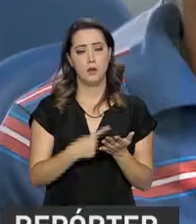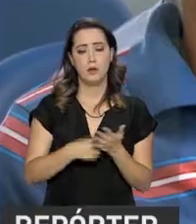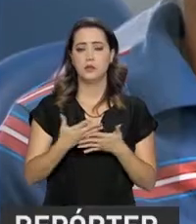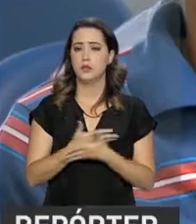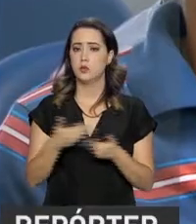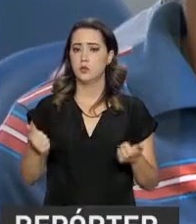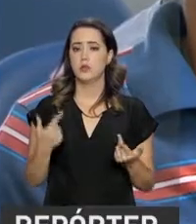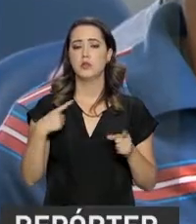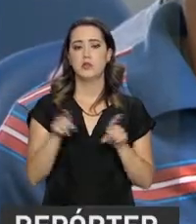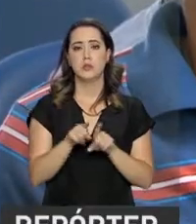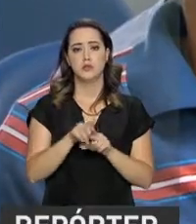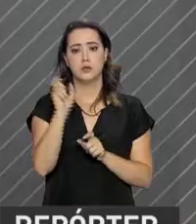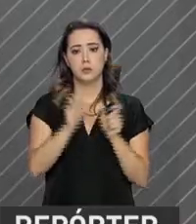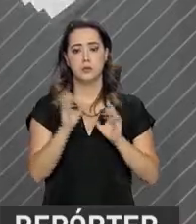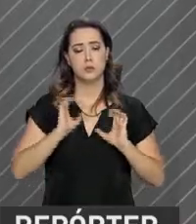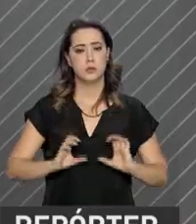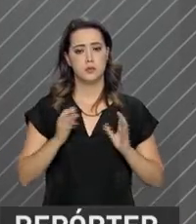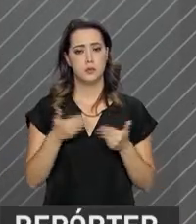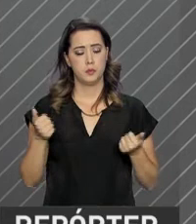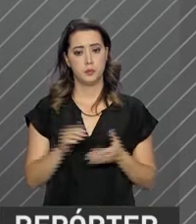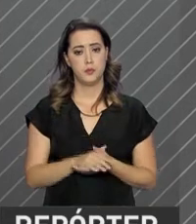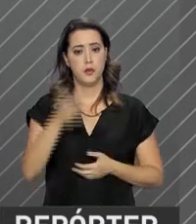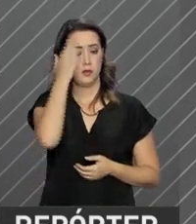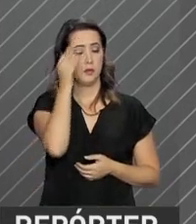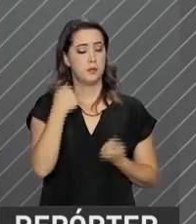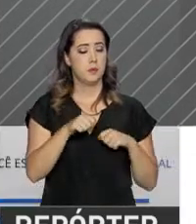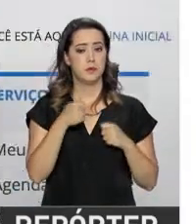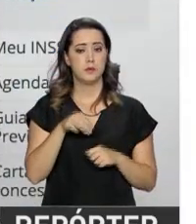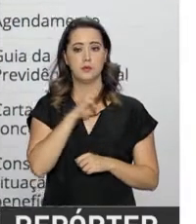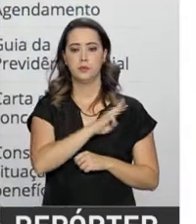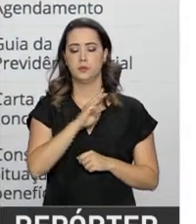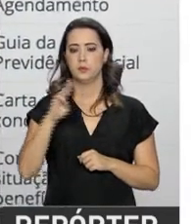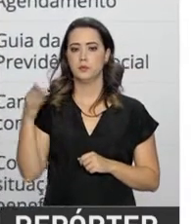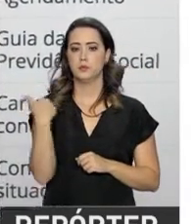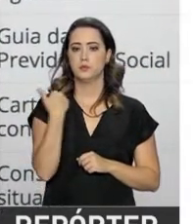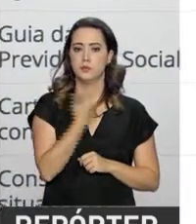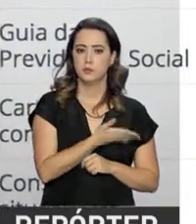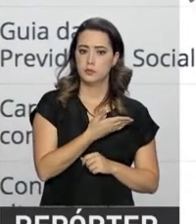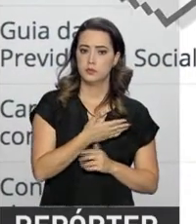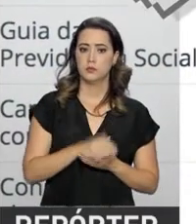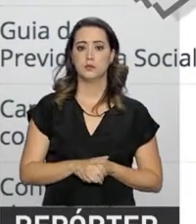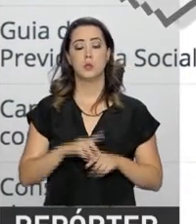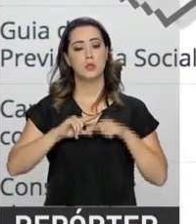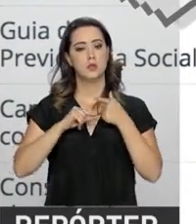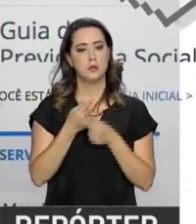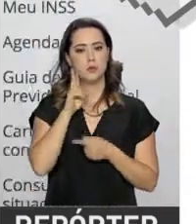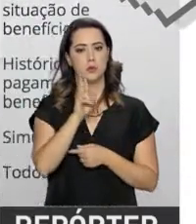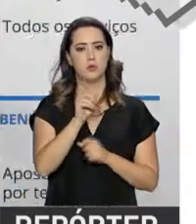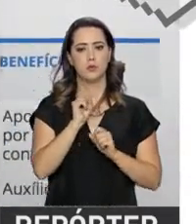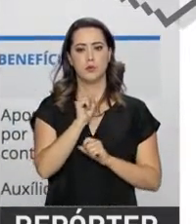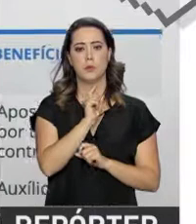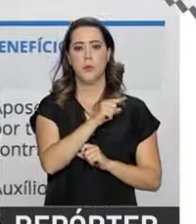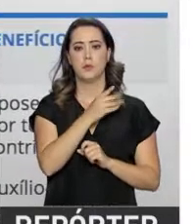atendimento e melhorar o atendimento ao cidadão. Para conseguir o benefício, é preciso acessar o site do INSS. Depois, é só clicar